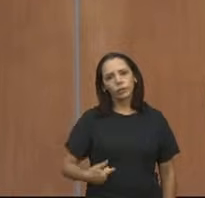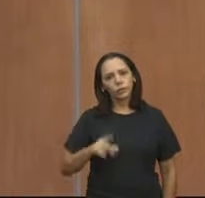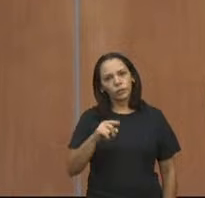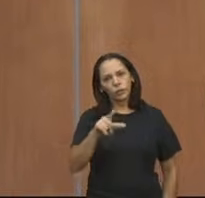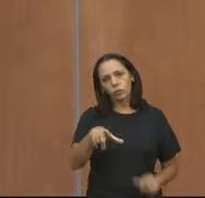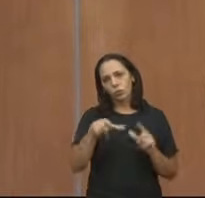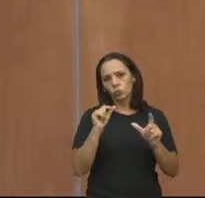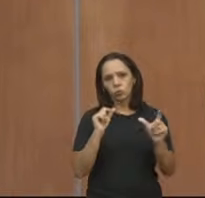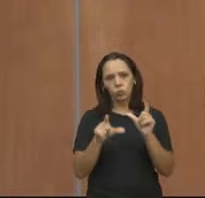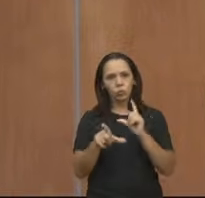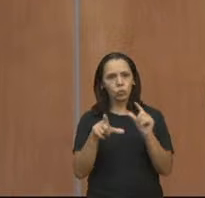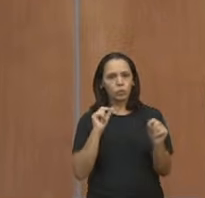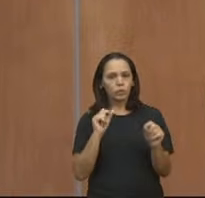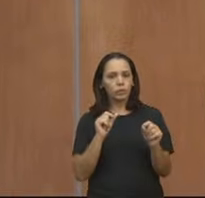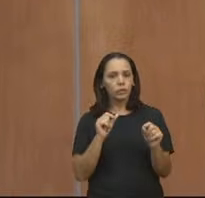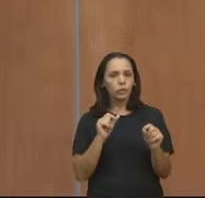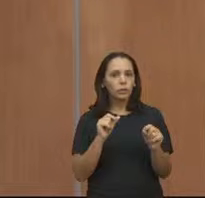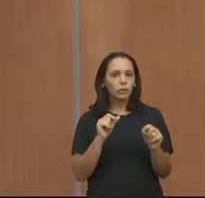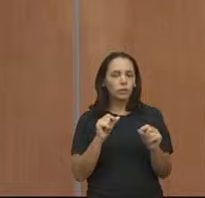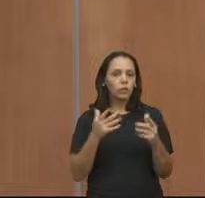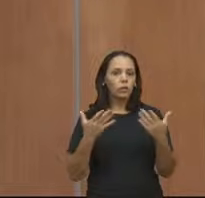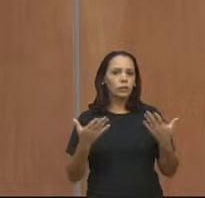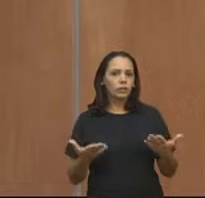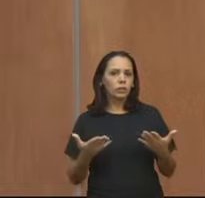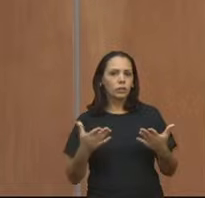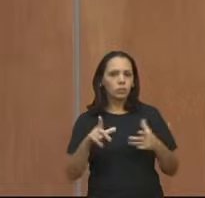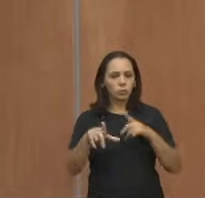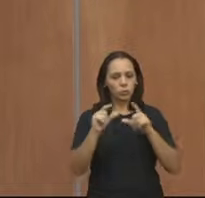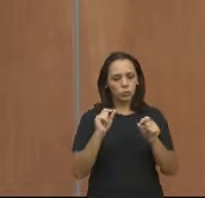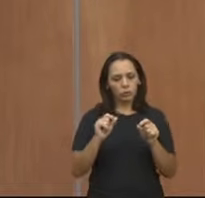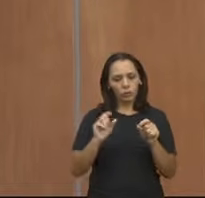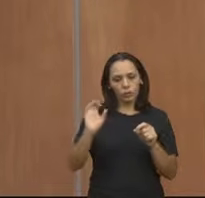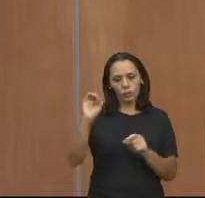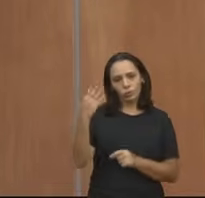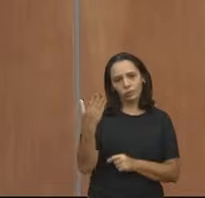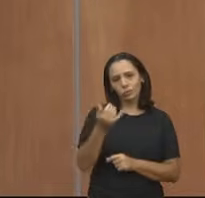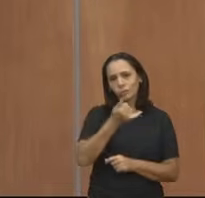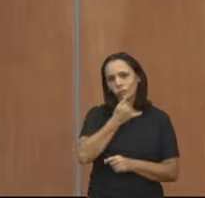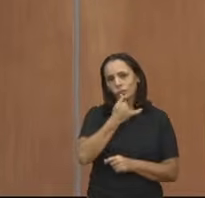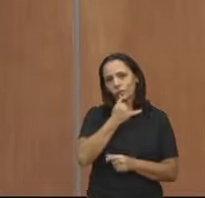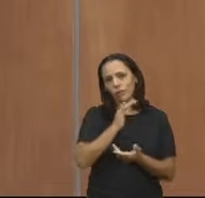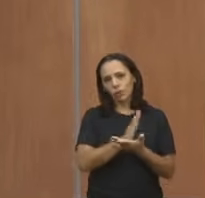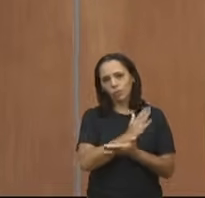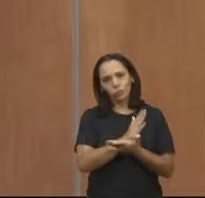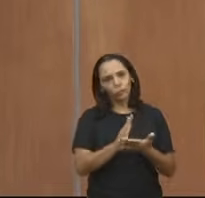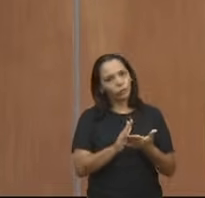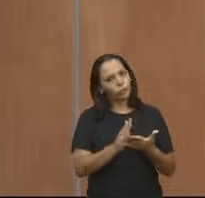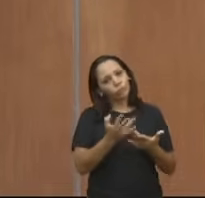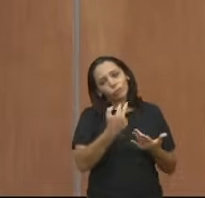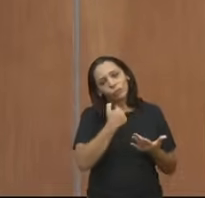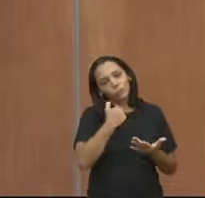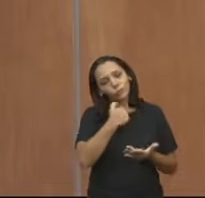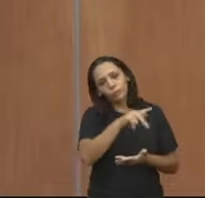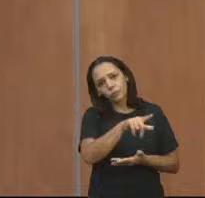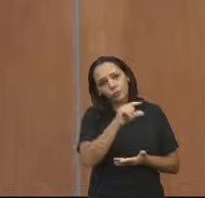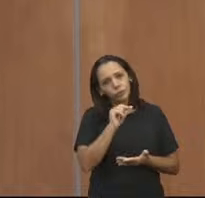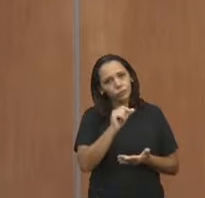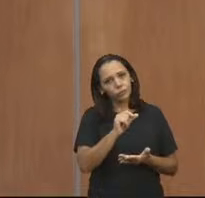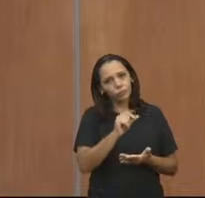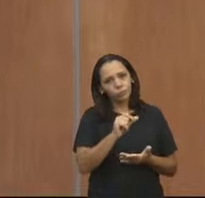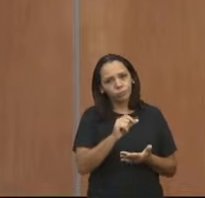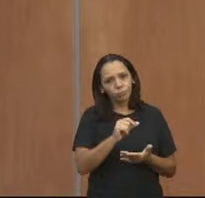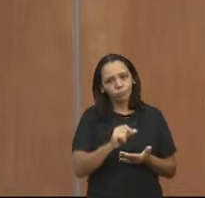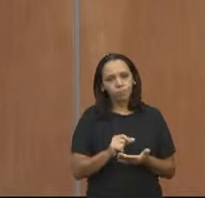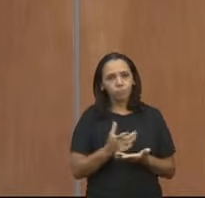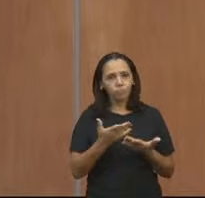escolhas. Então, para que essas escolhas fossem feitas aqui, infelizmente, algumas tiveram que ser deixadas de lado para